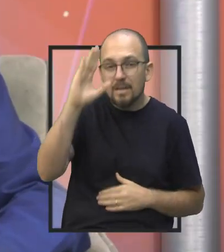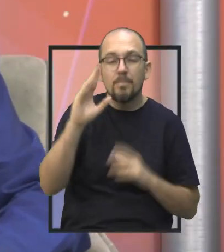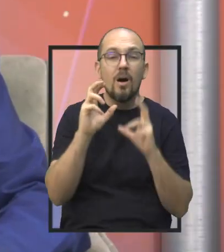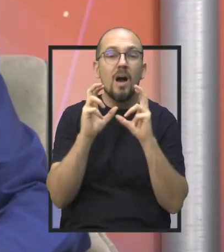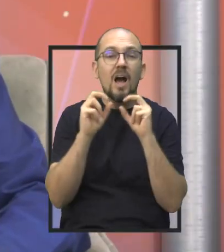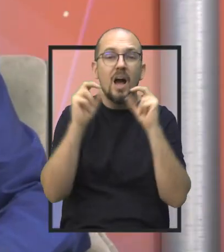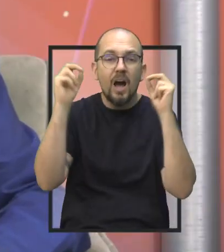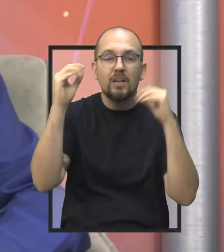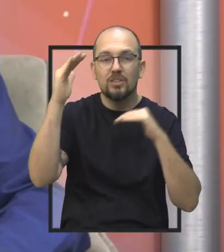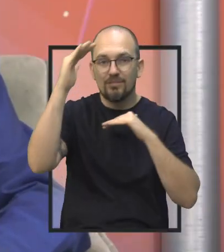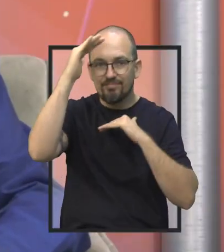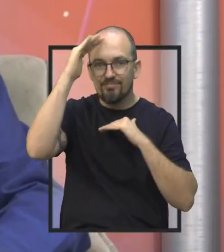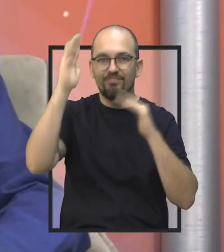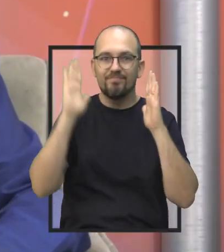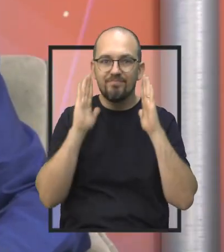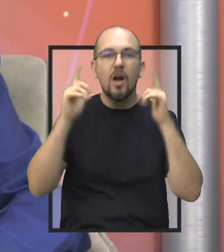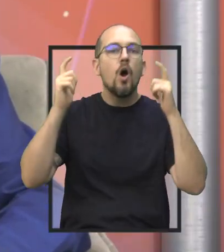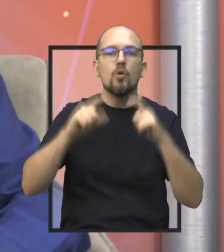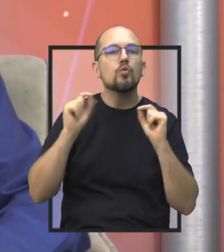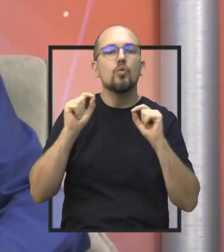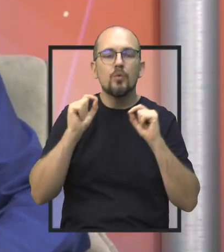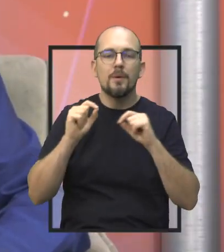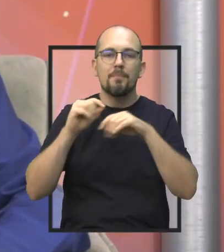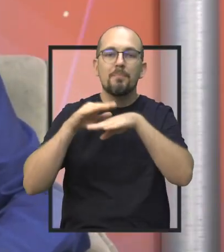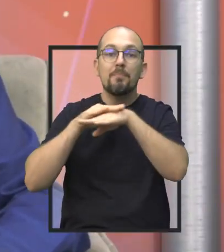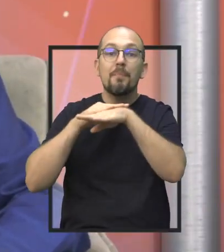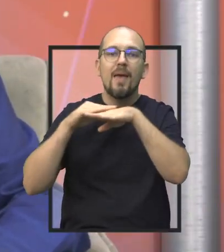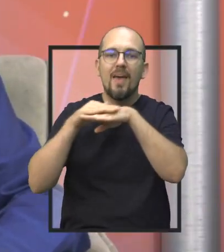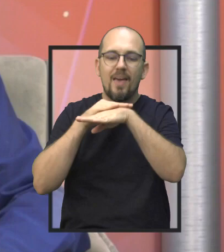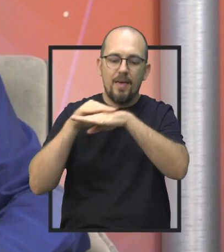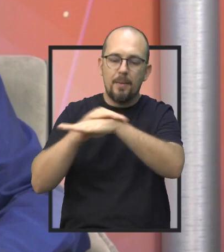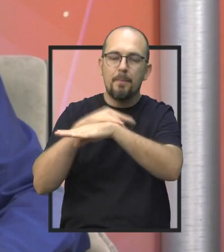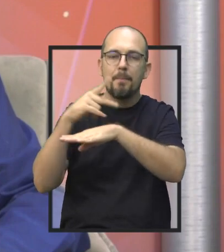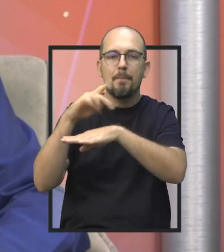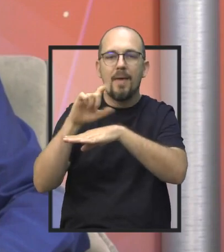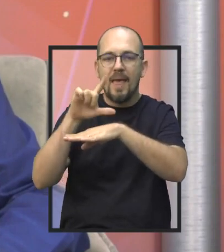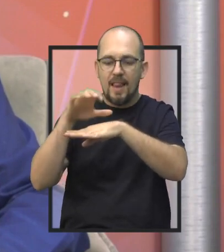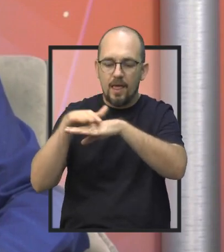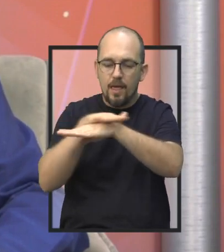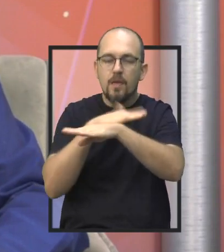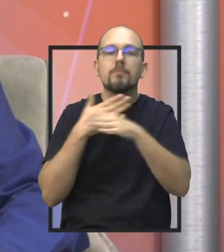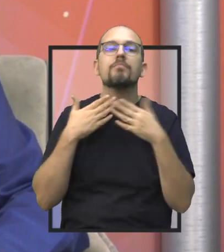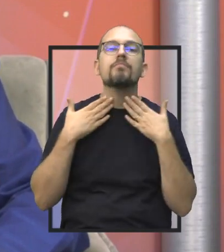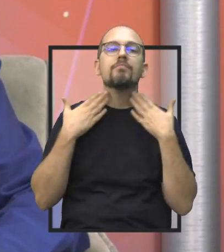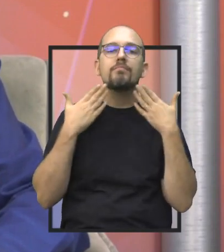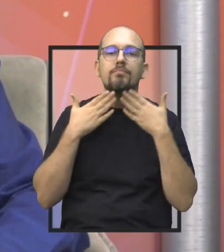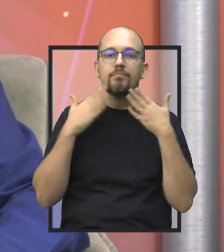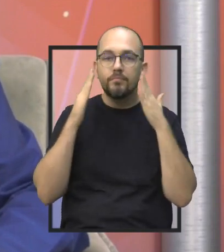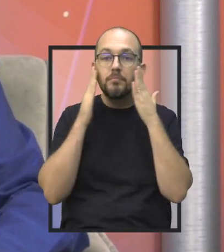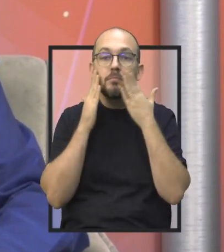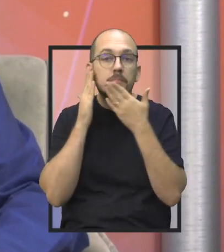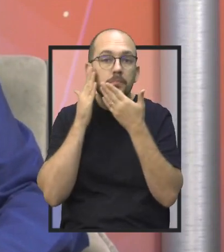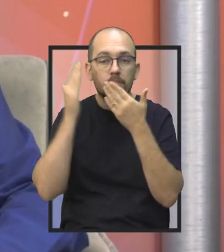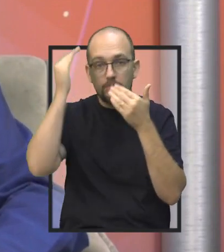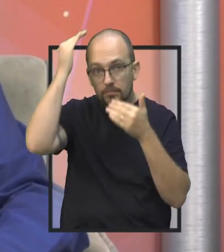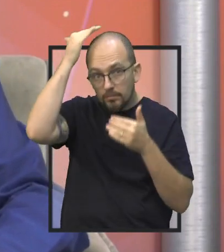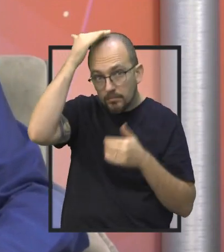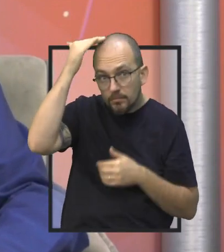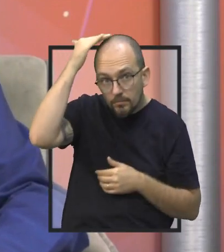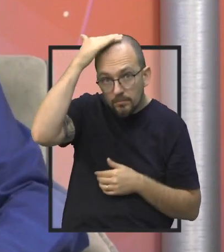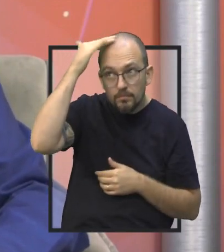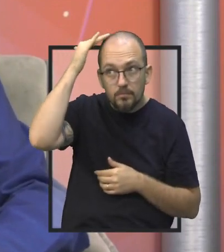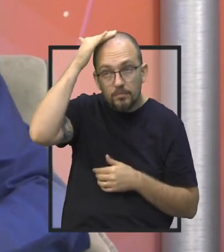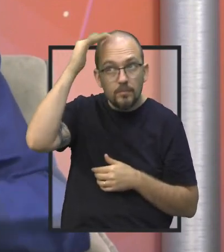e pescoço é o câncer de pele. O câncer de pele, que é uma lesão na face, no couro cabeludo, na pele